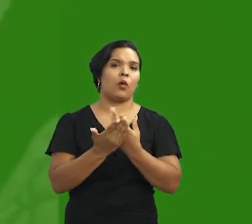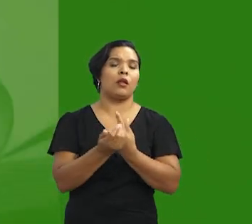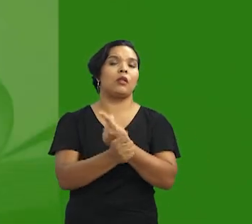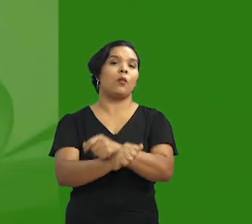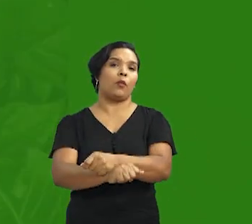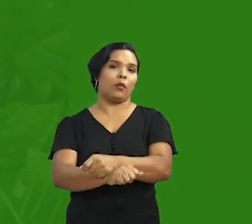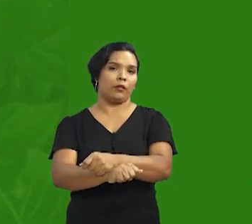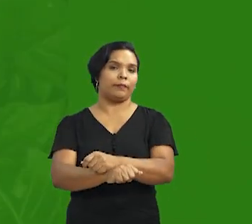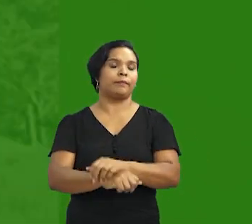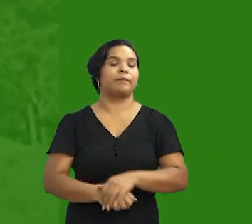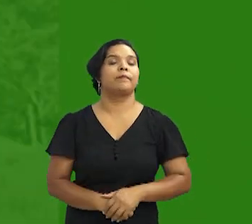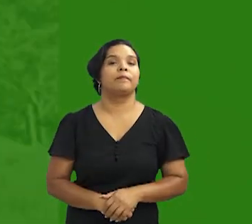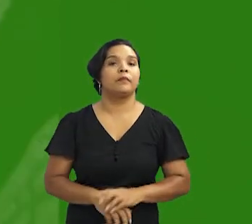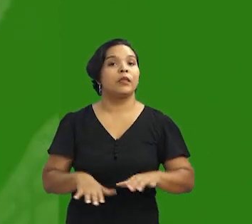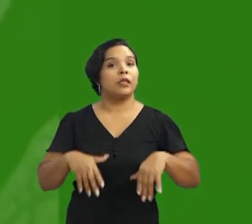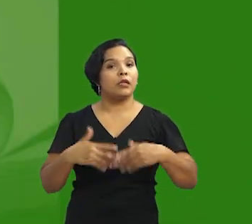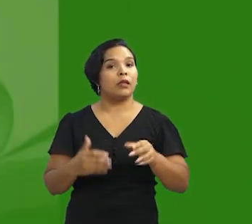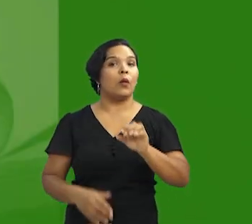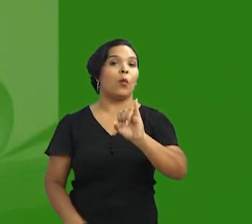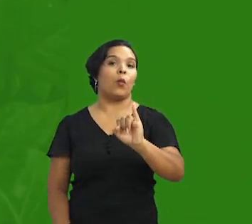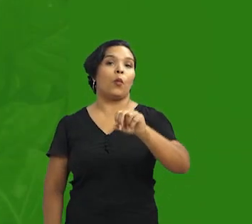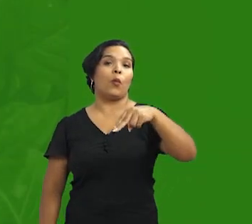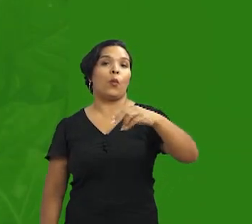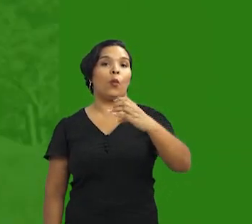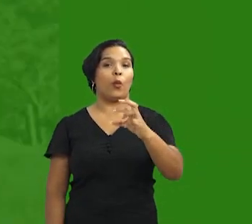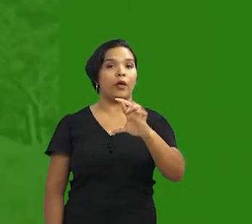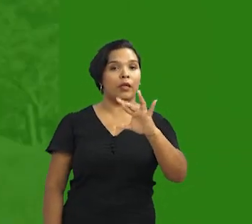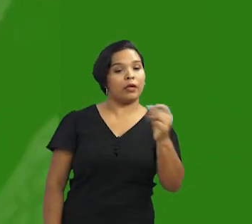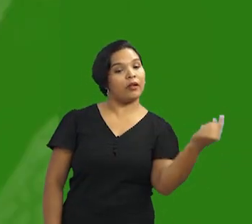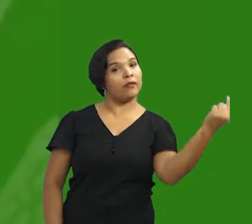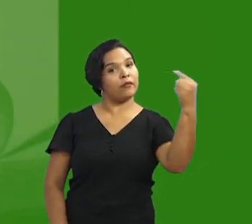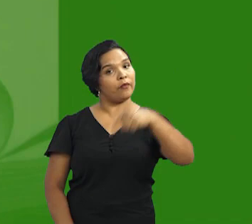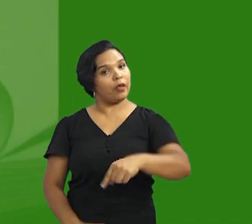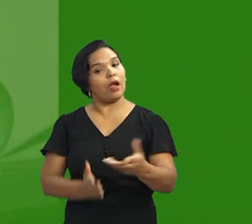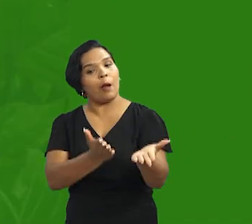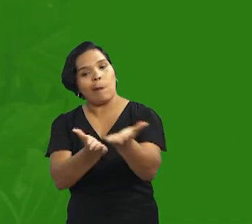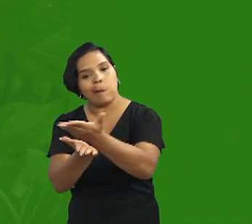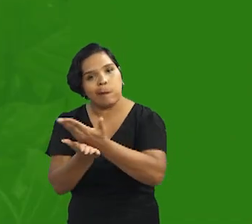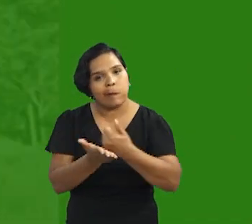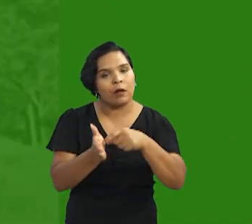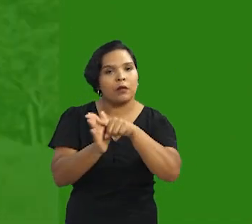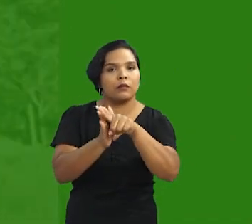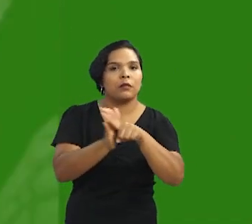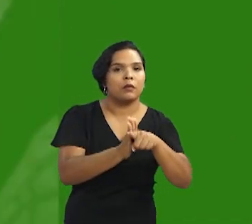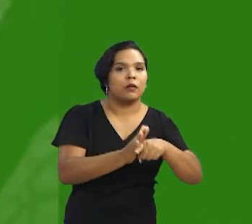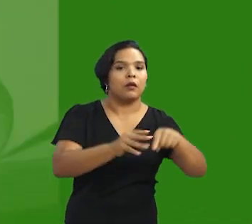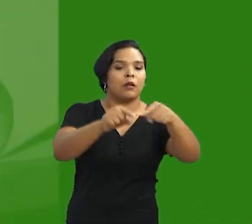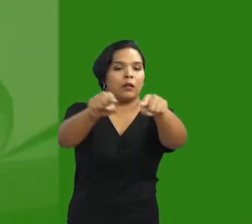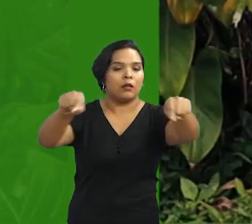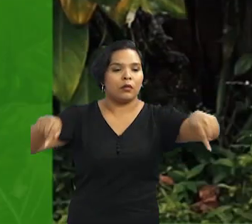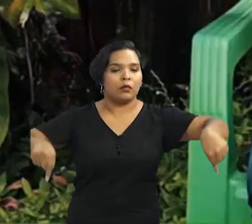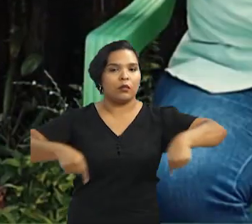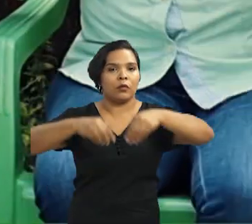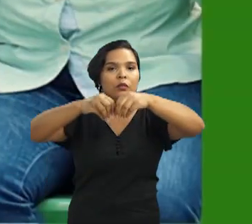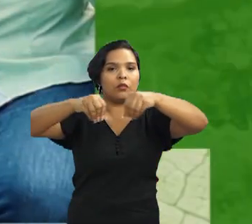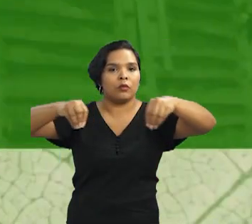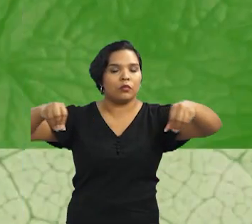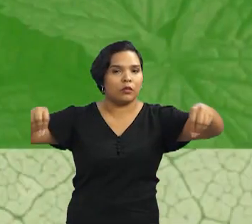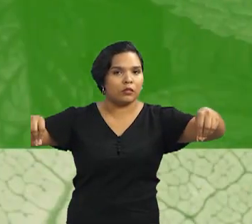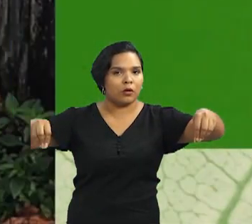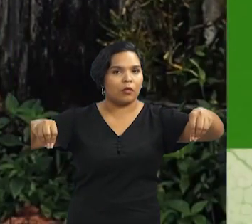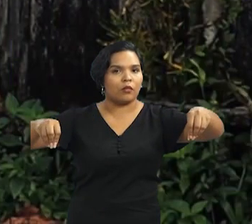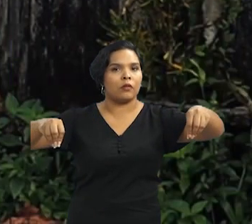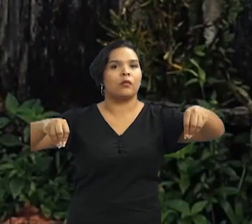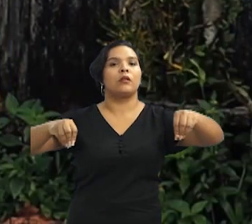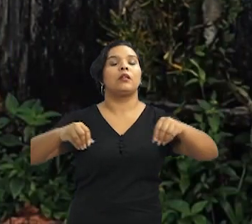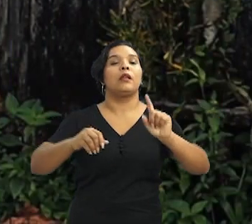aqui existe uma escola quilombola. Então o INCRA, ele vem na comunidade, vem colher dados, né, do